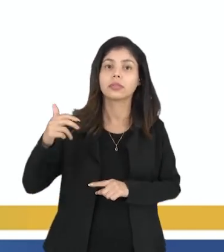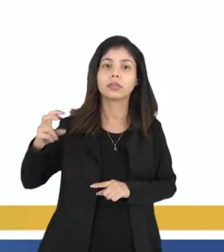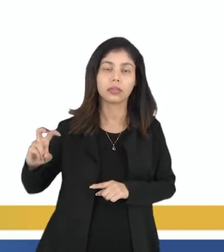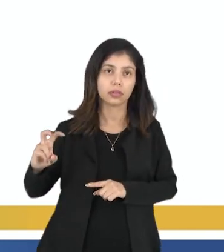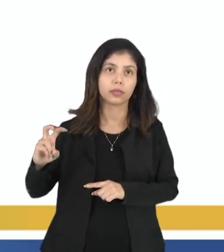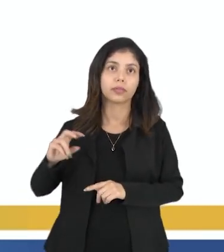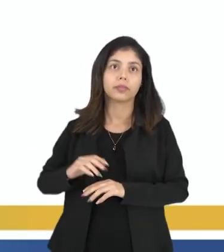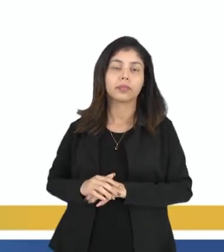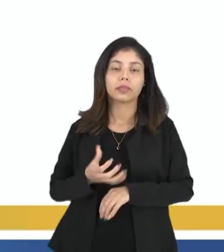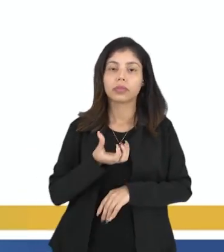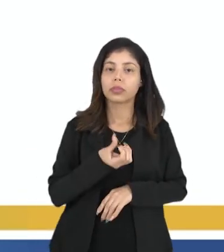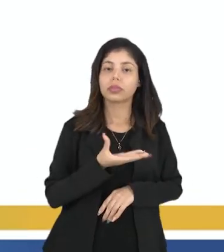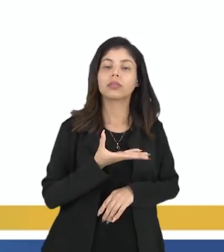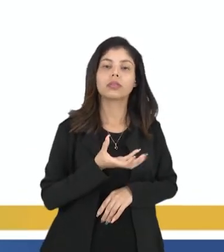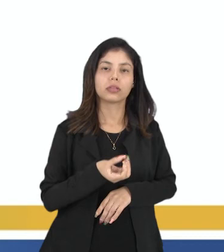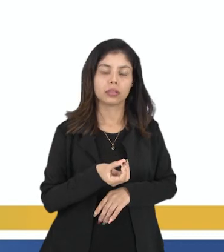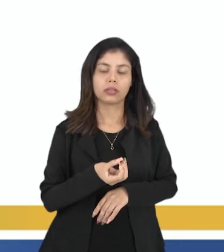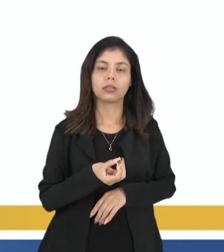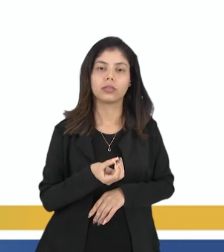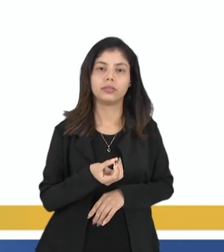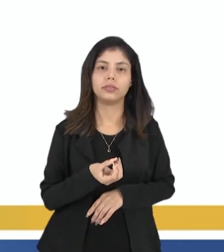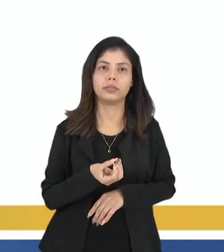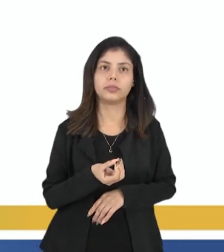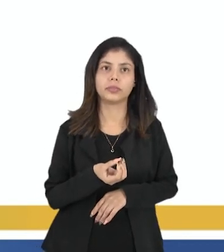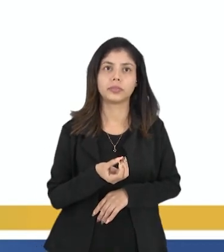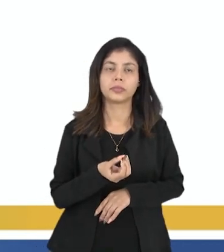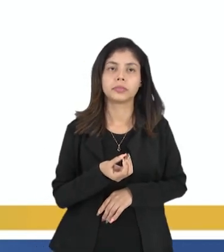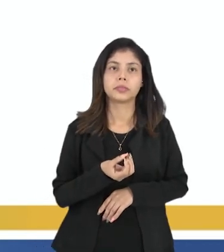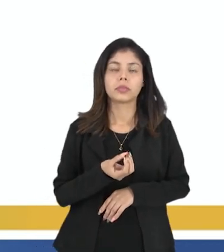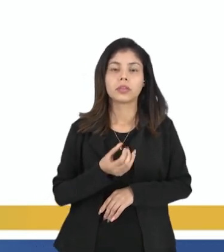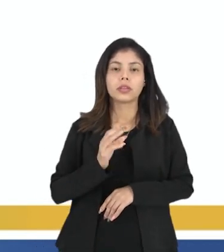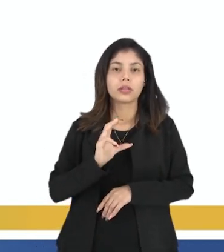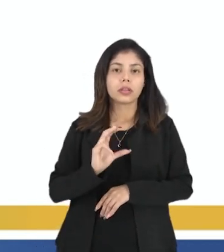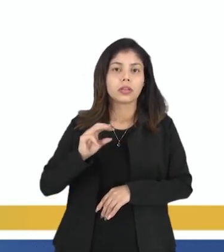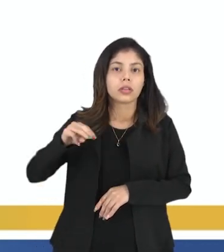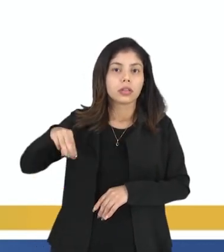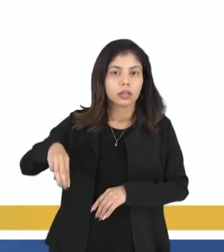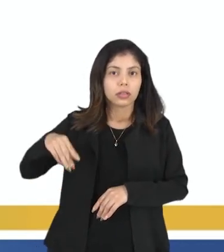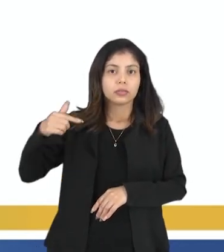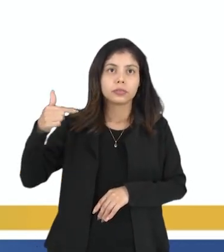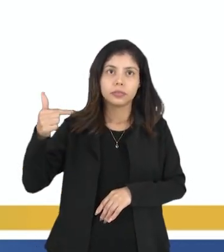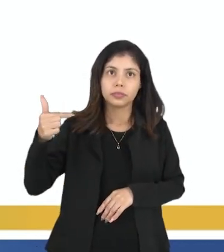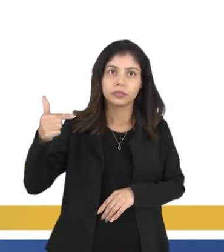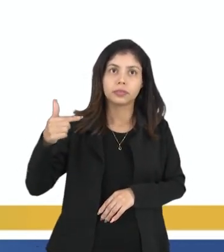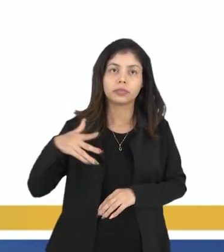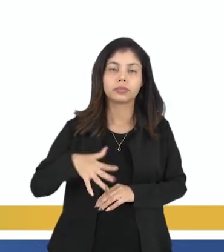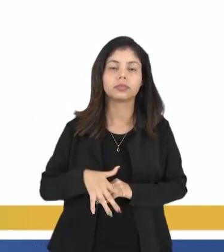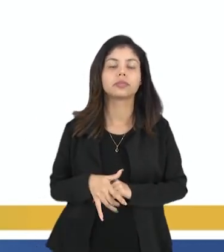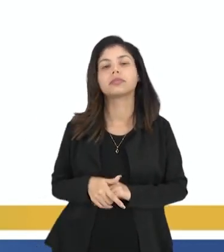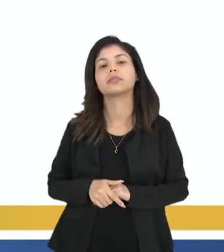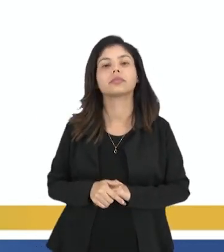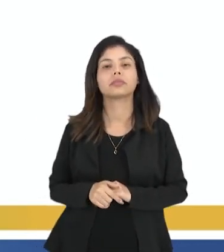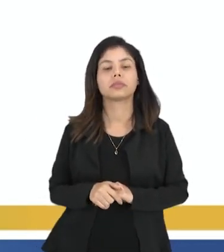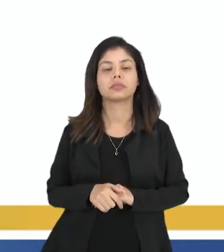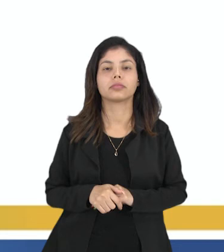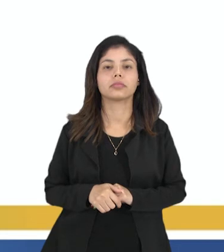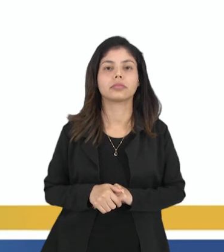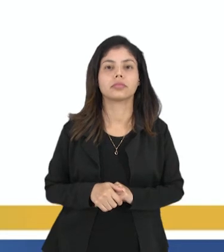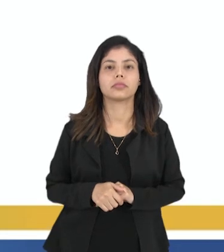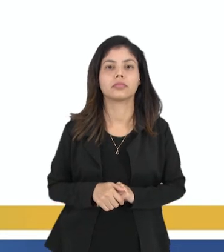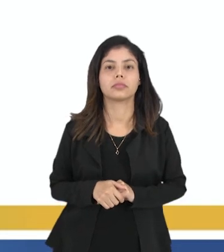vezes 15 que é o resultado da área anterior e aí nós teremos como resultado área lateral é igual a